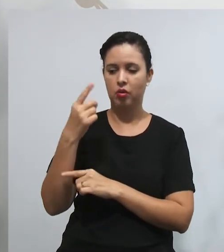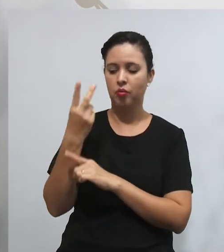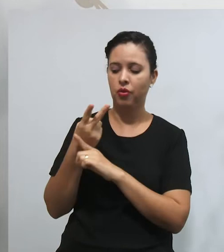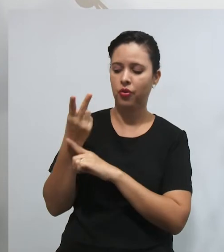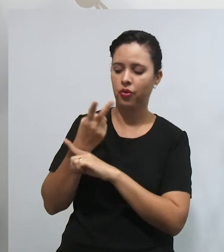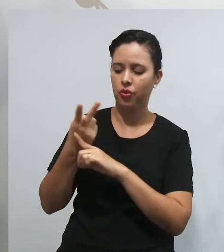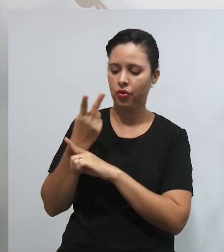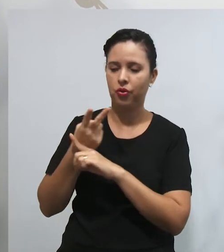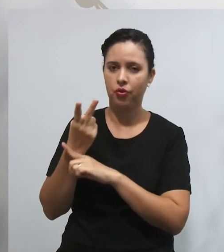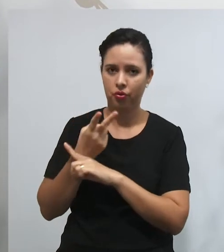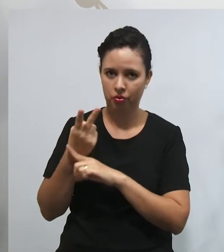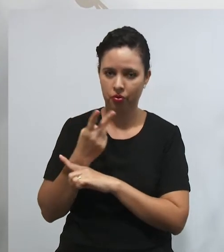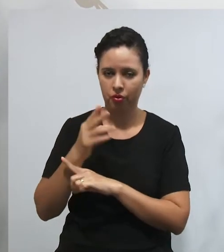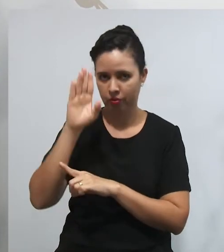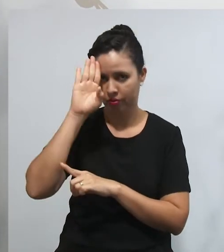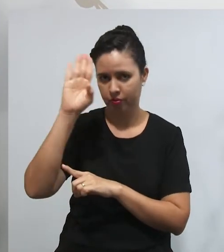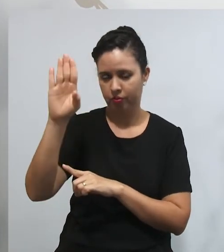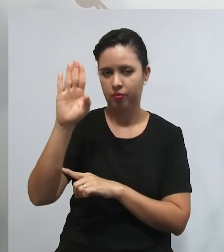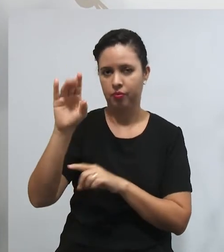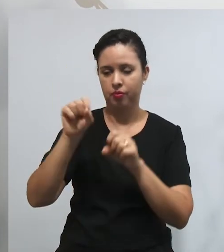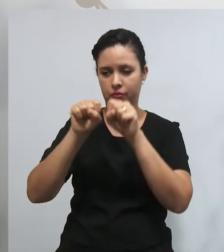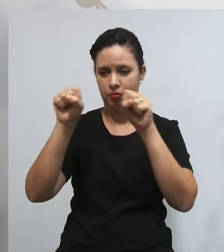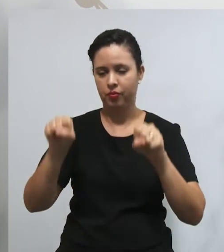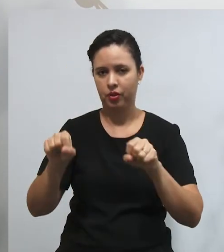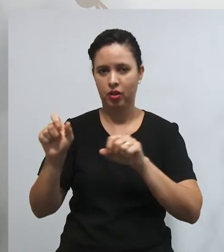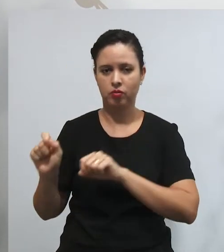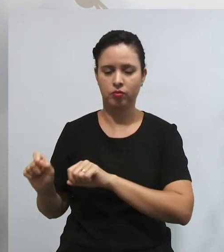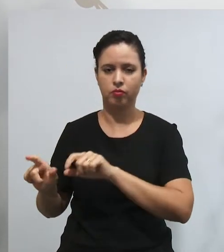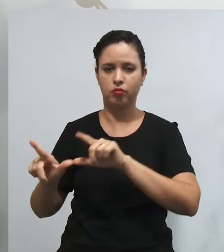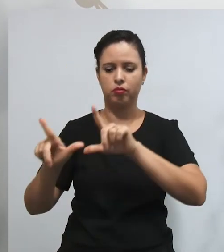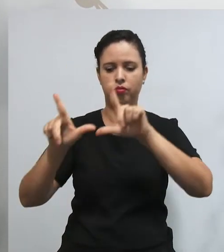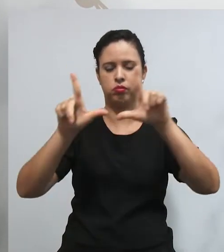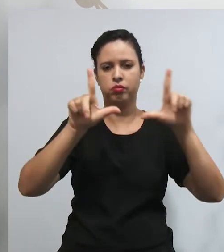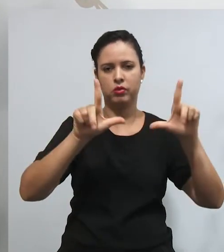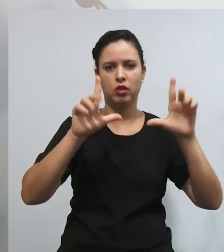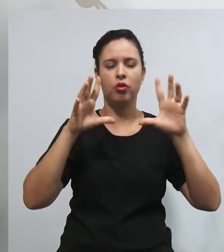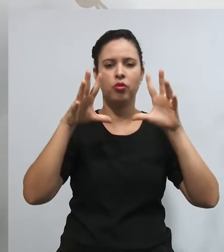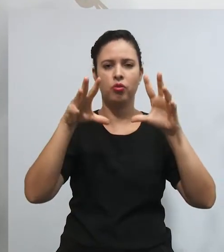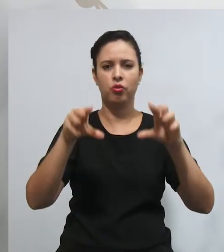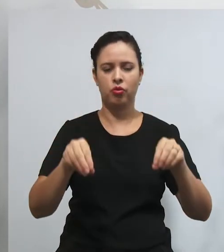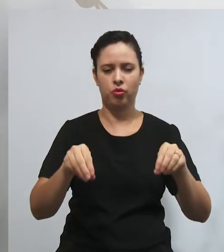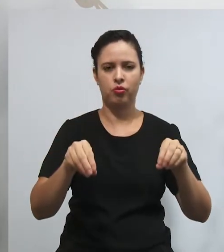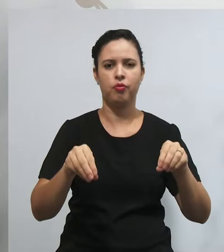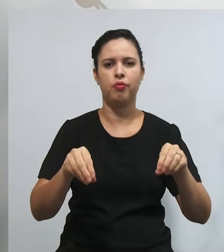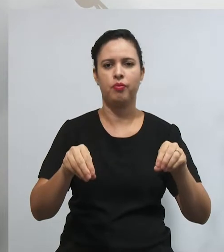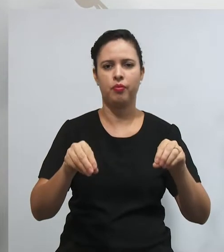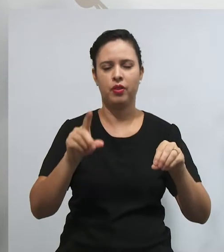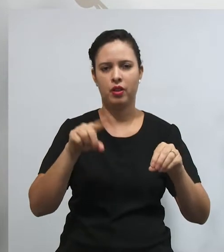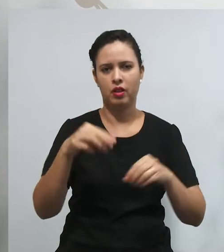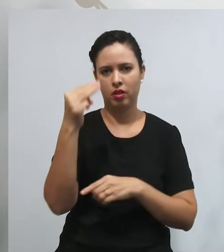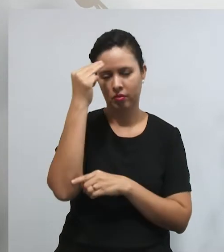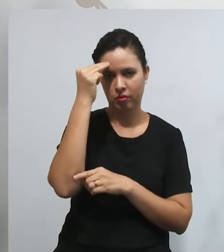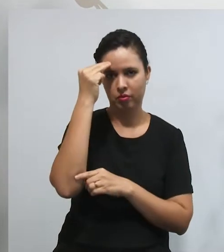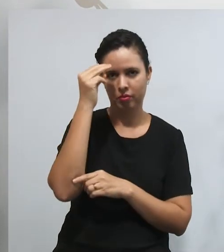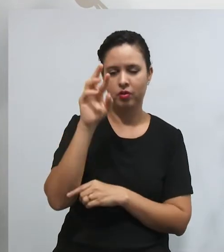sistema, né, do dispositivo, e carrega esse sistema operacional na memória principal, que é a memória RAM. E aí